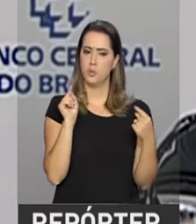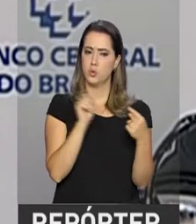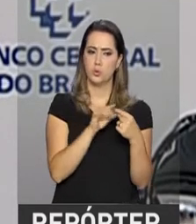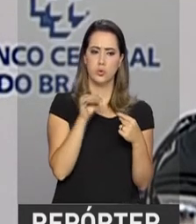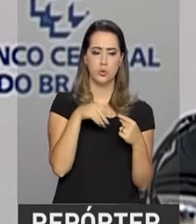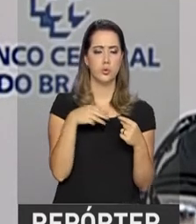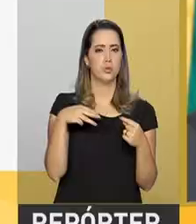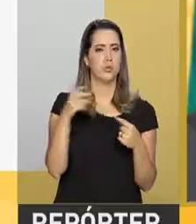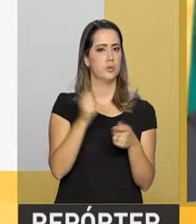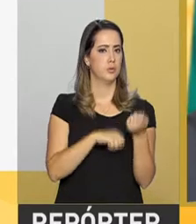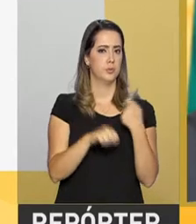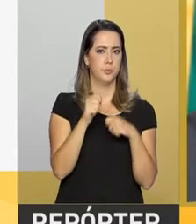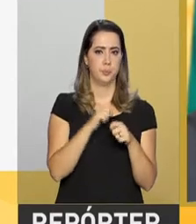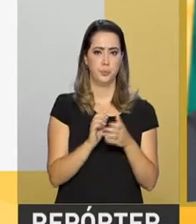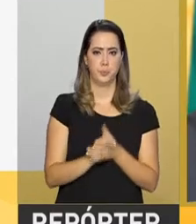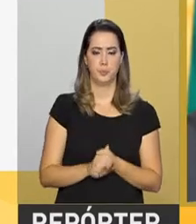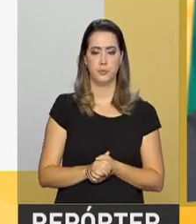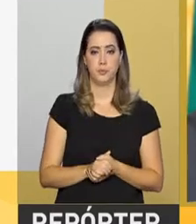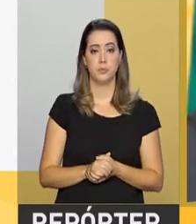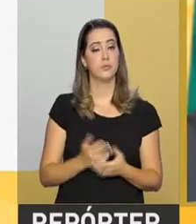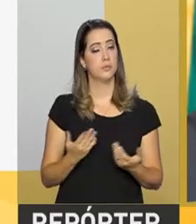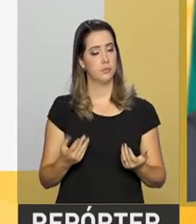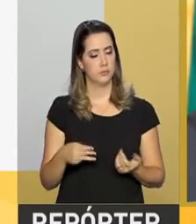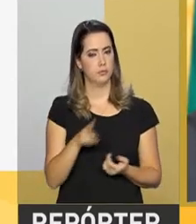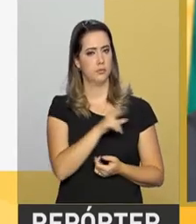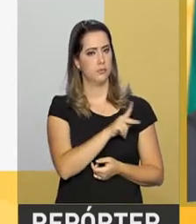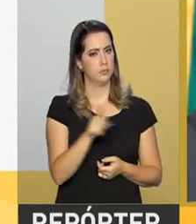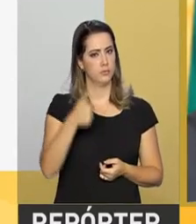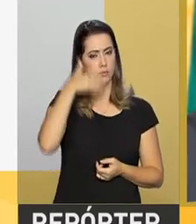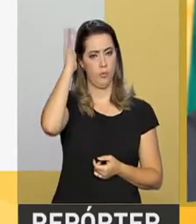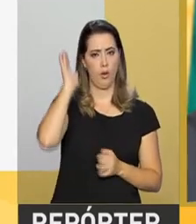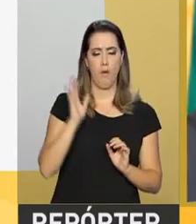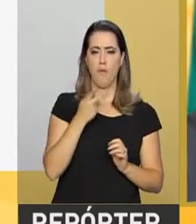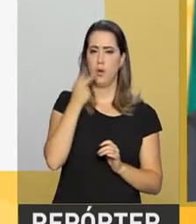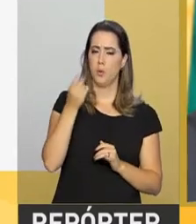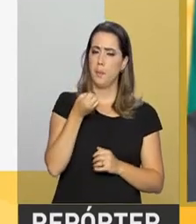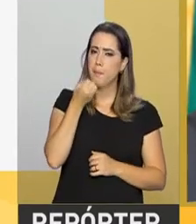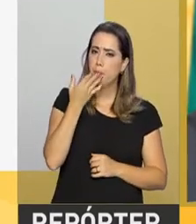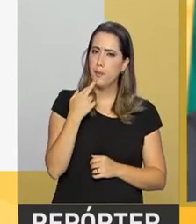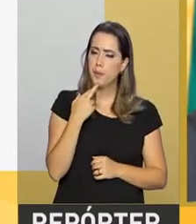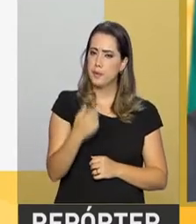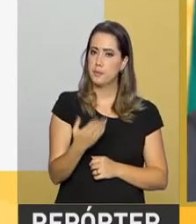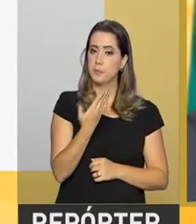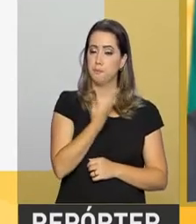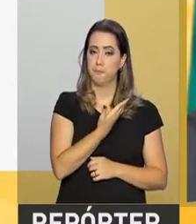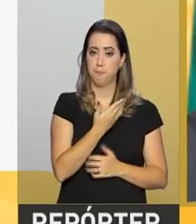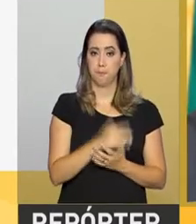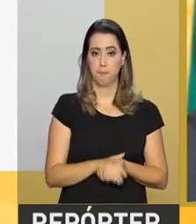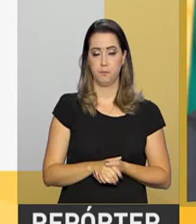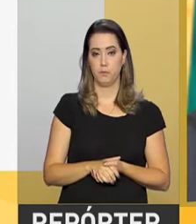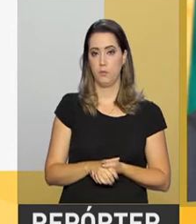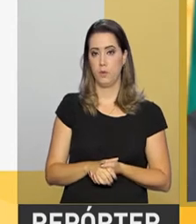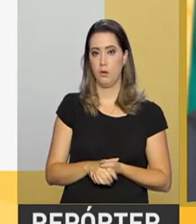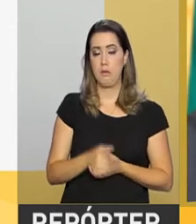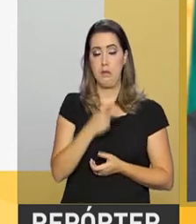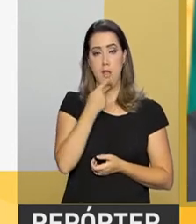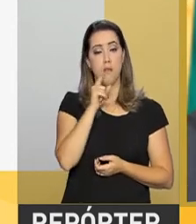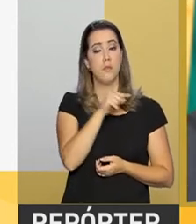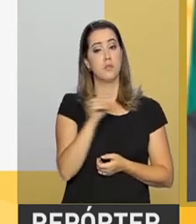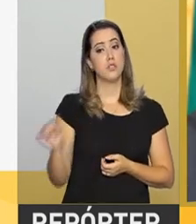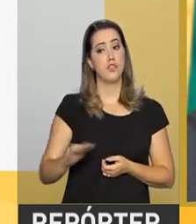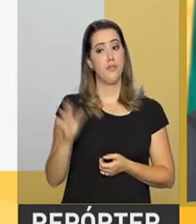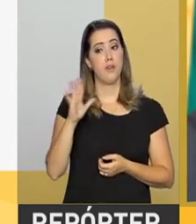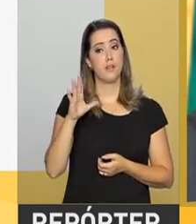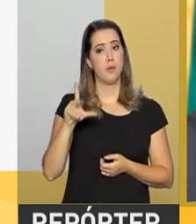macroeconômico o presidente michel temer comemorou o resultado quando você tem uma inflação baixa quando você tem juros menores